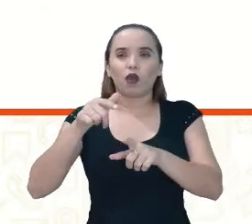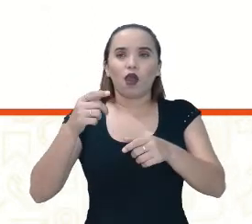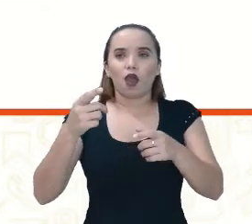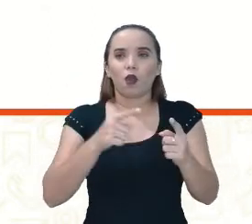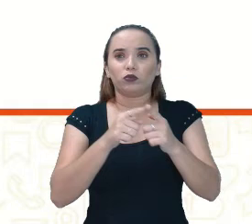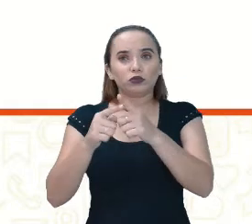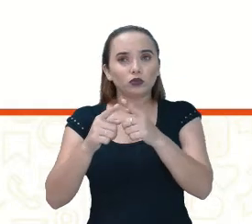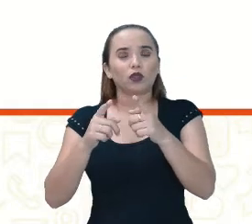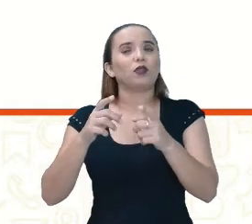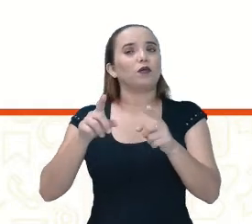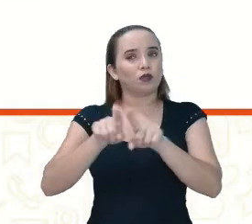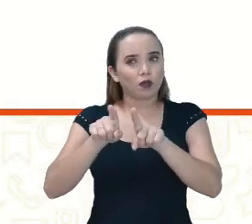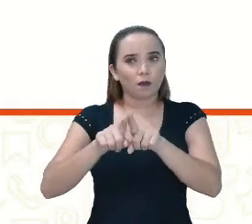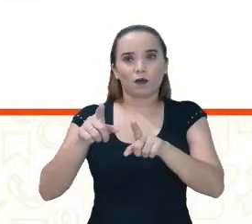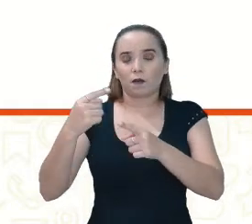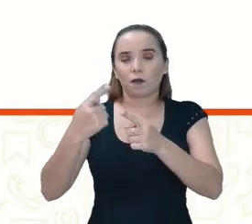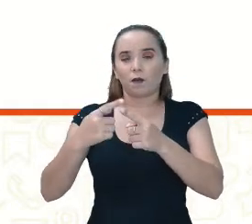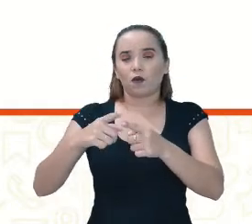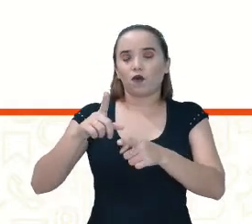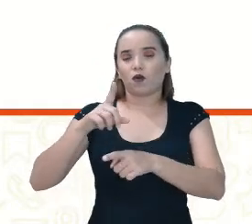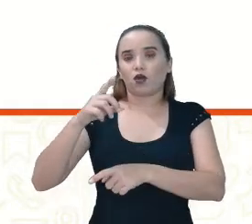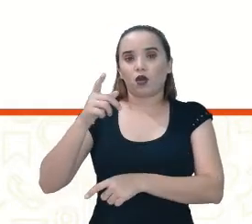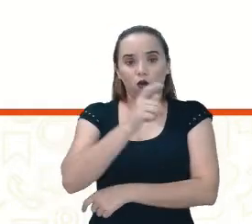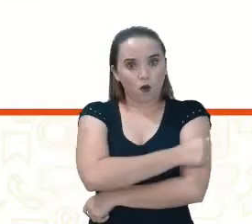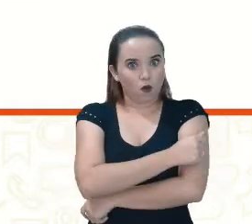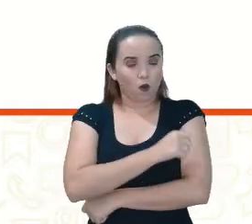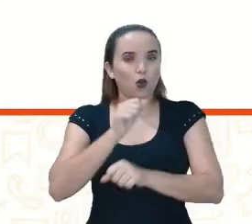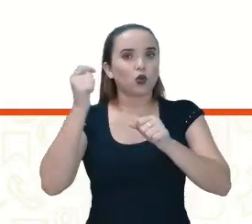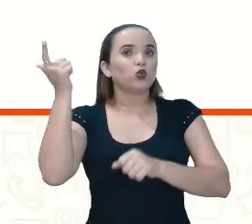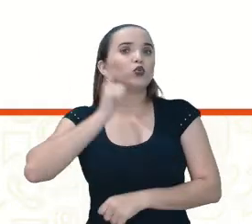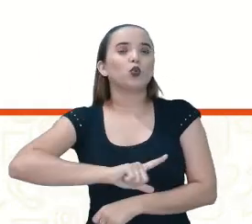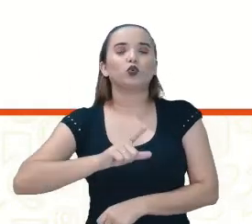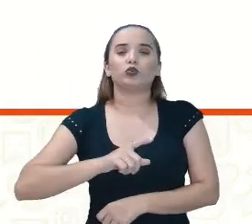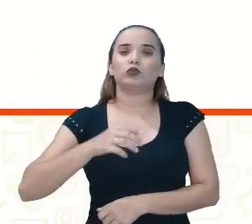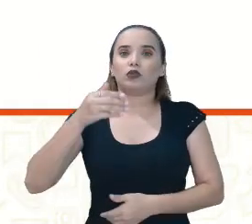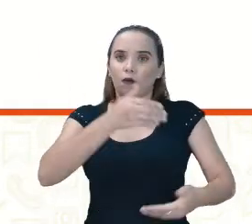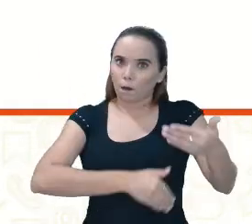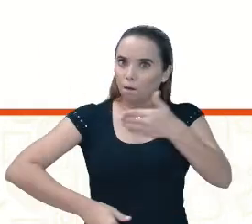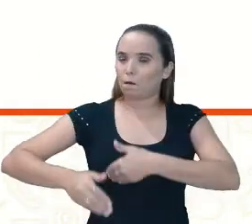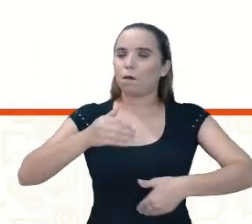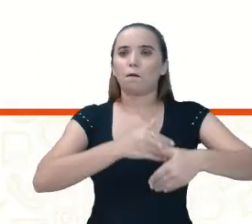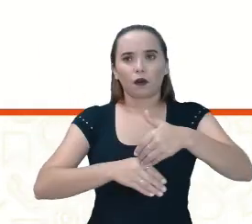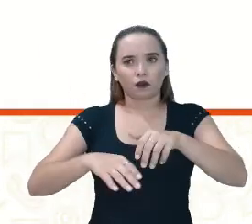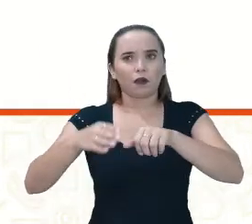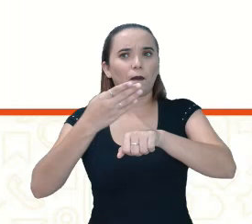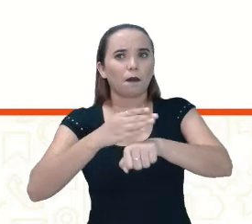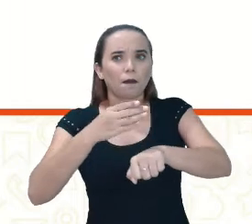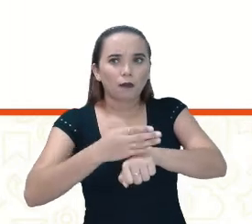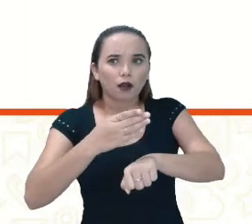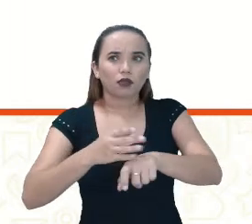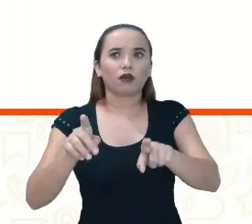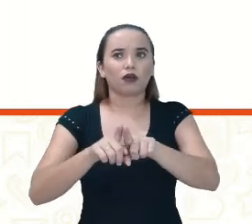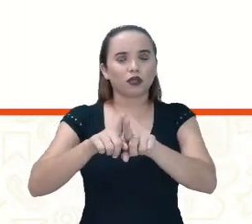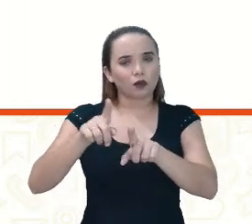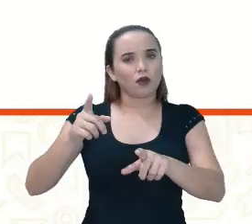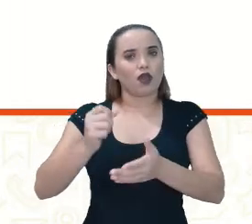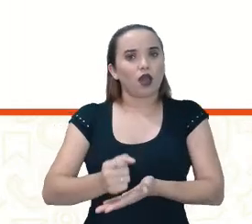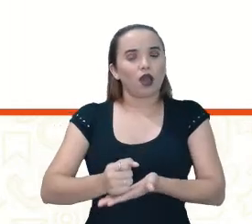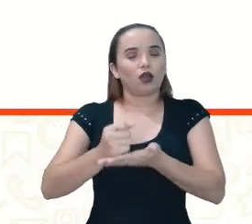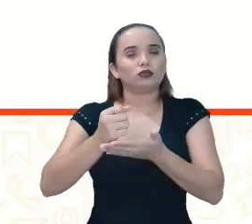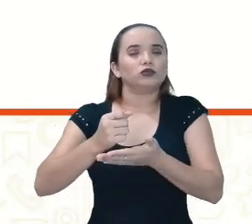participar coletivamente e ativamente de sua aprendizagem. Ajuda a desenvolver a comunicação,